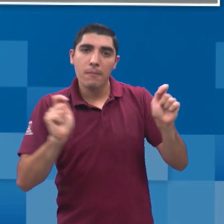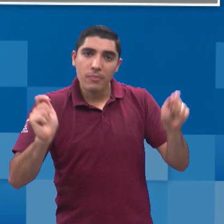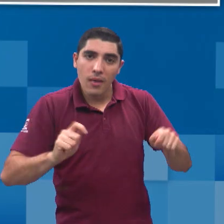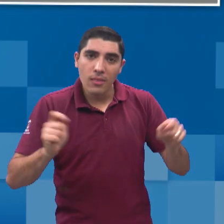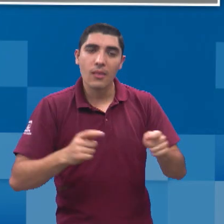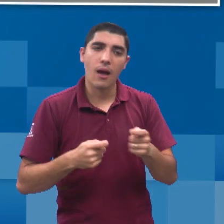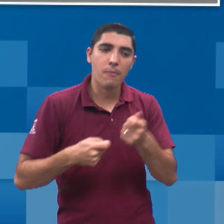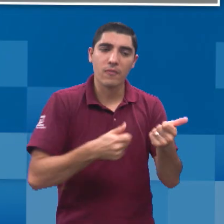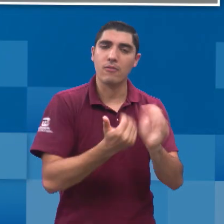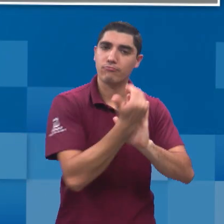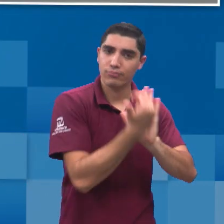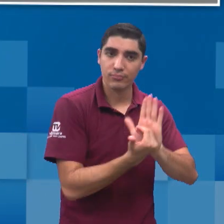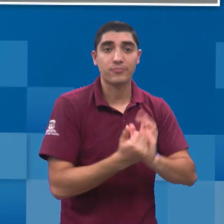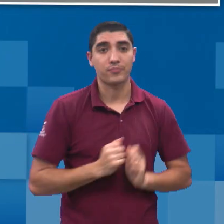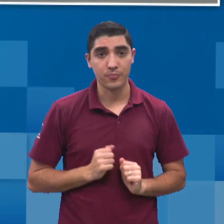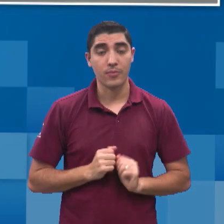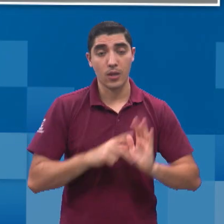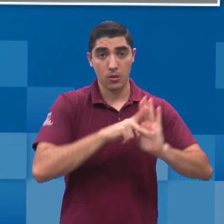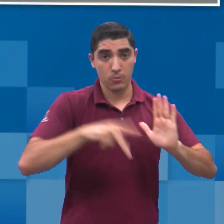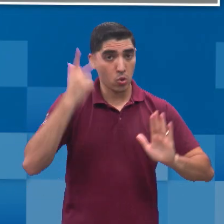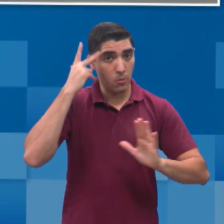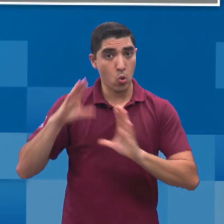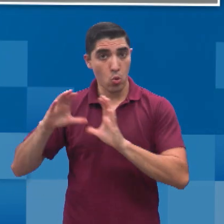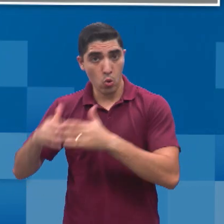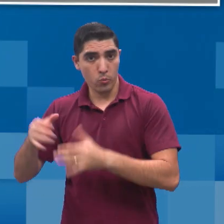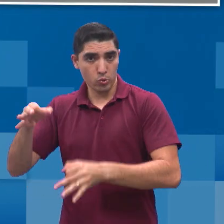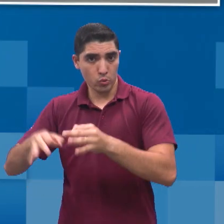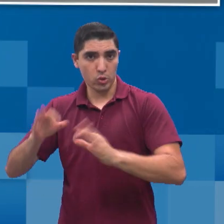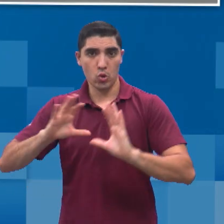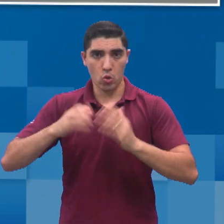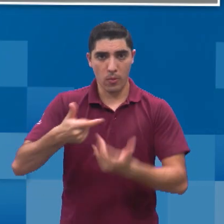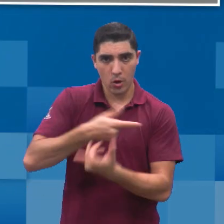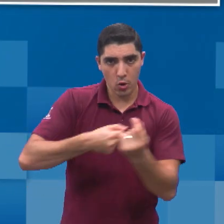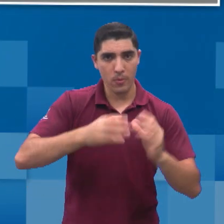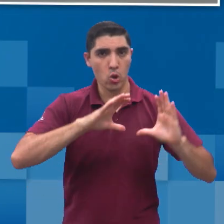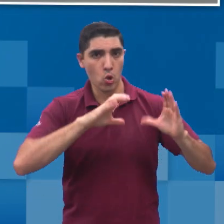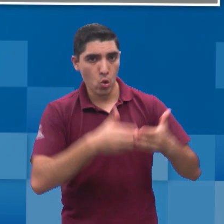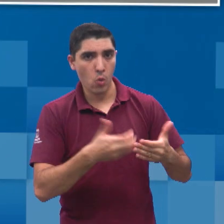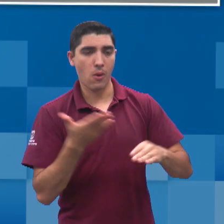Rito ordinário, Comissões de Justiça, Economia e Promoção